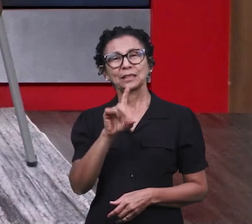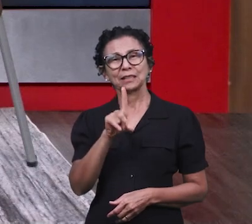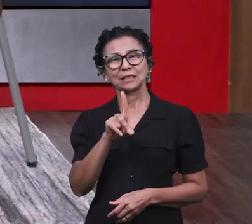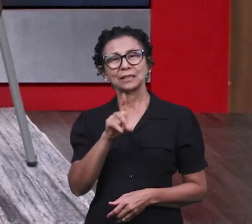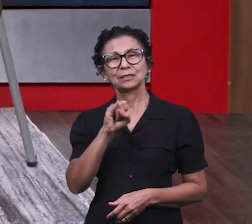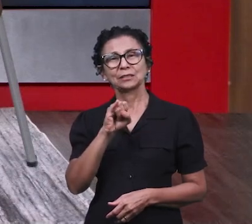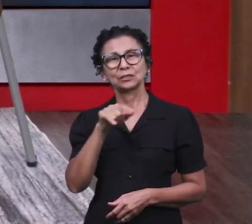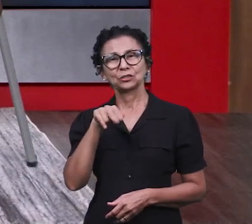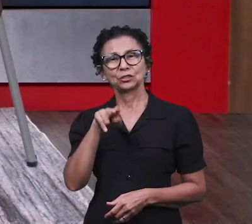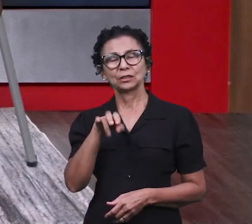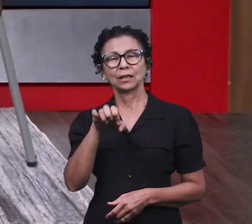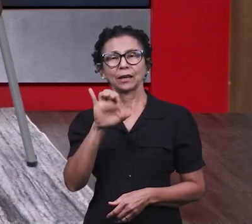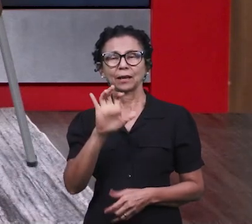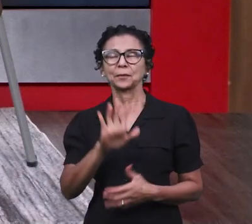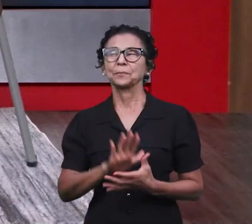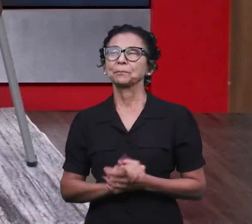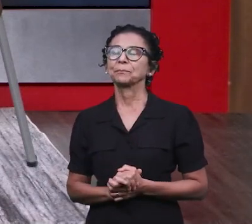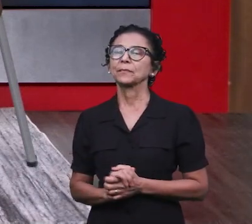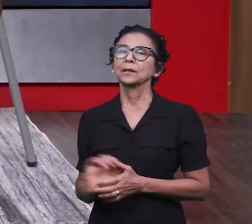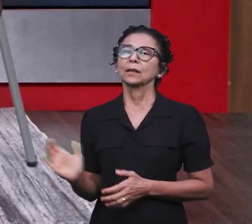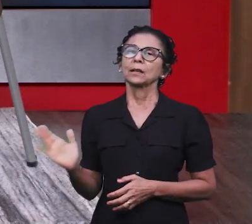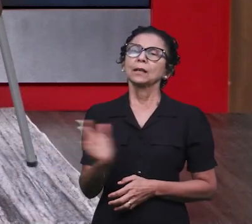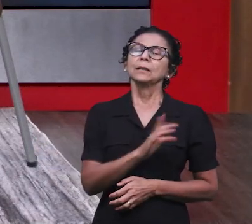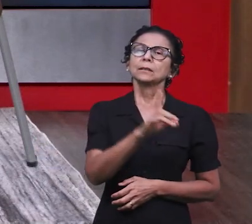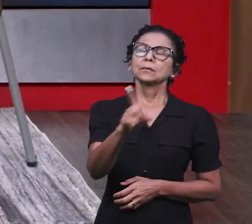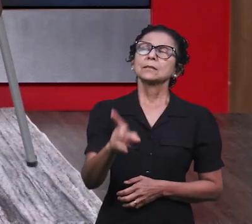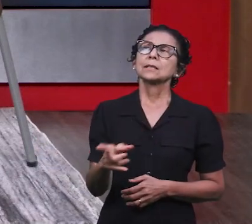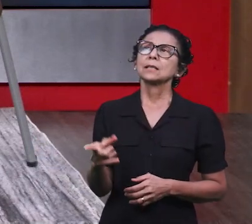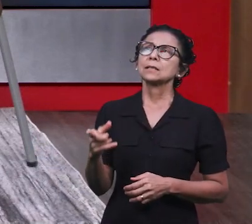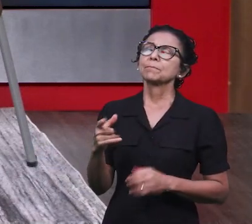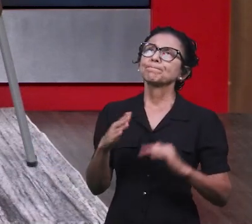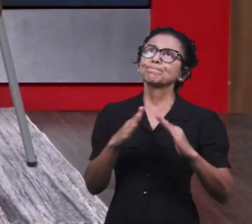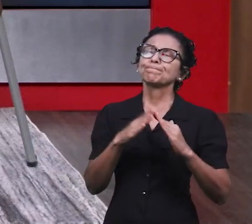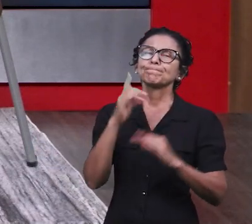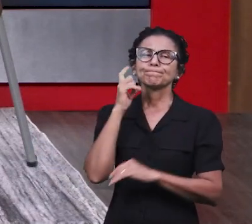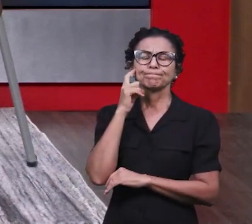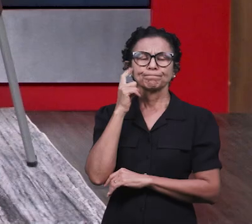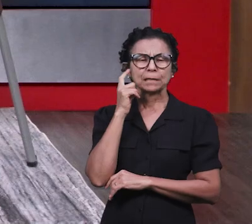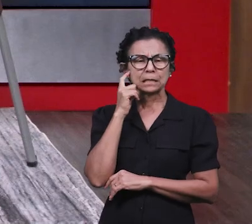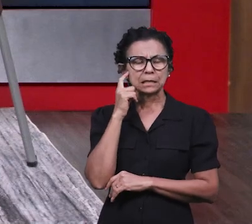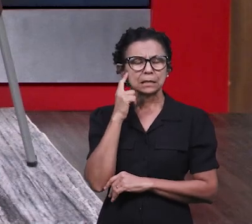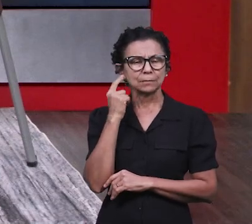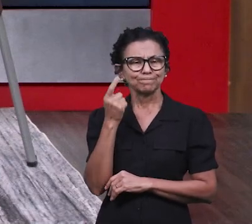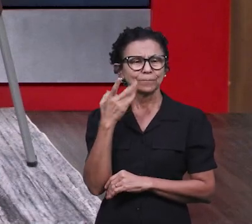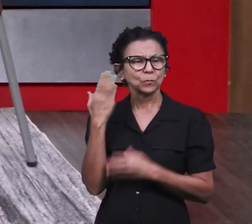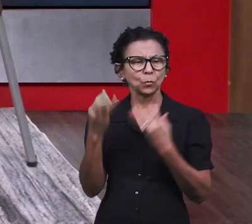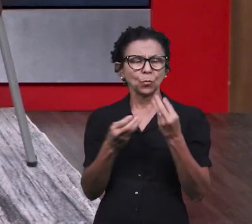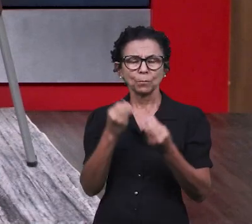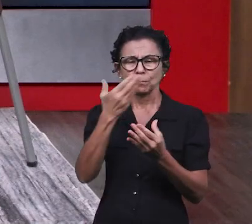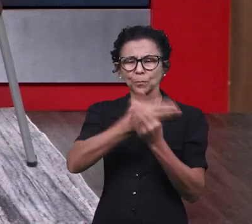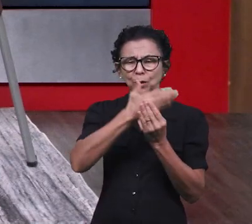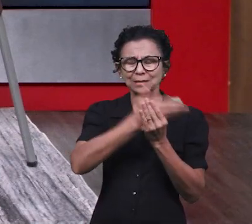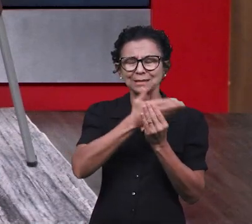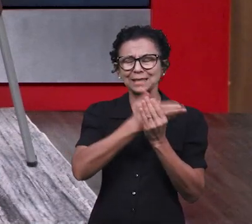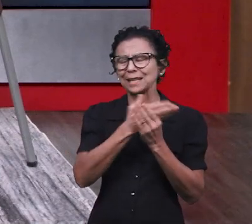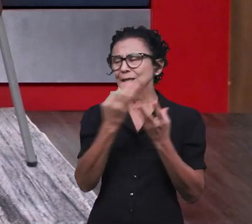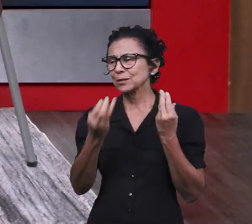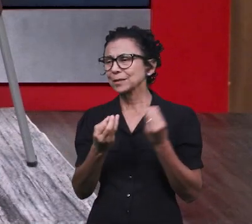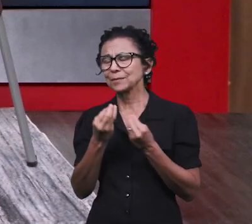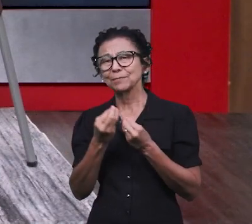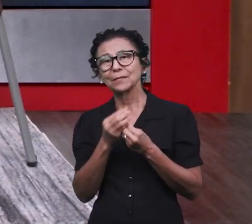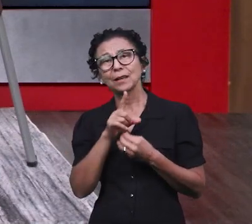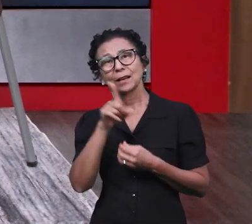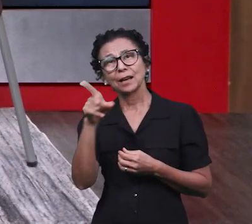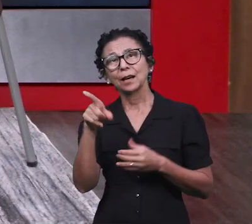quero saber sobre o processo tal. Aí quer tirar alguma dúvida, e aí a Sofia ela responde de forma numa linguagem